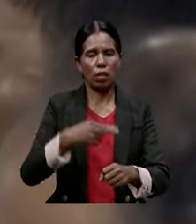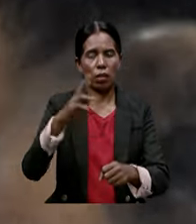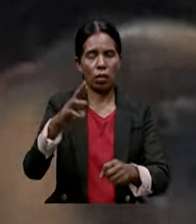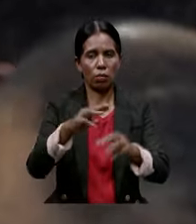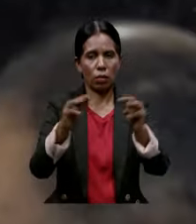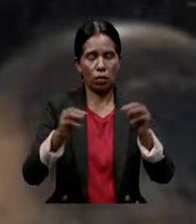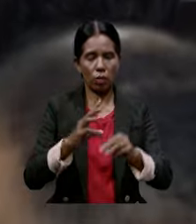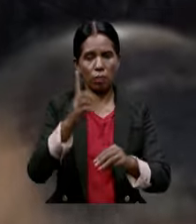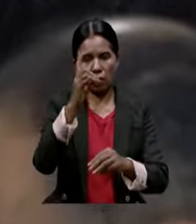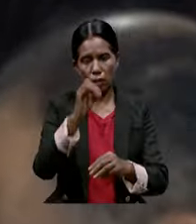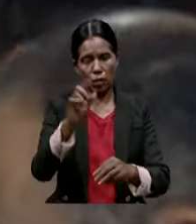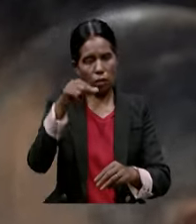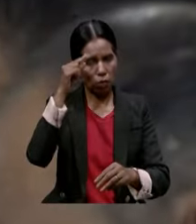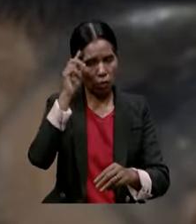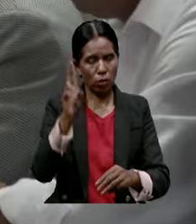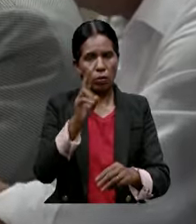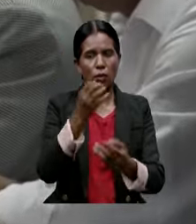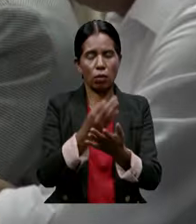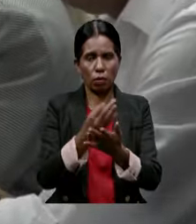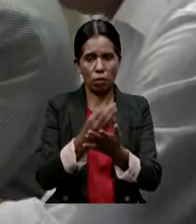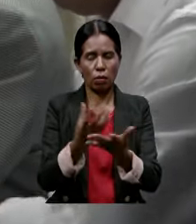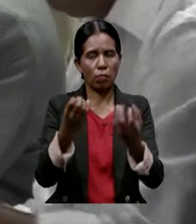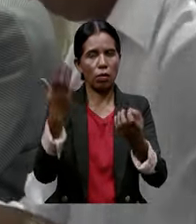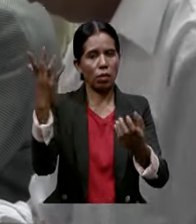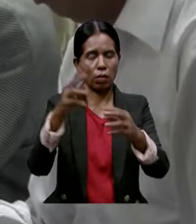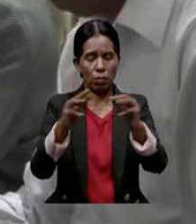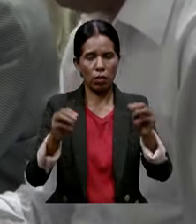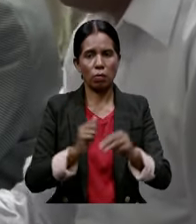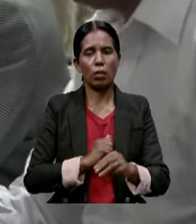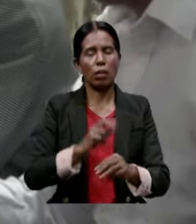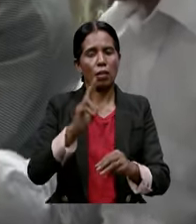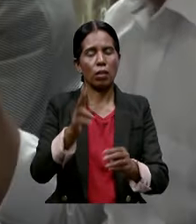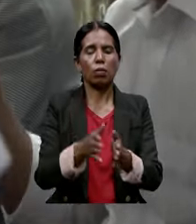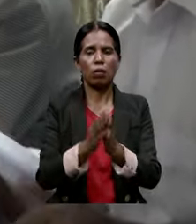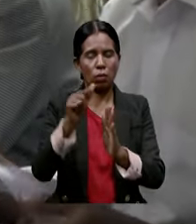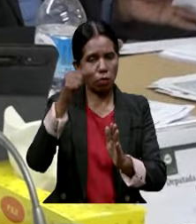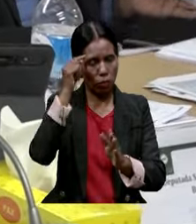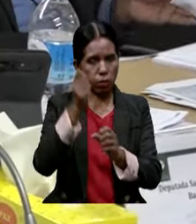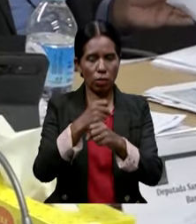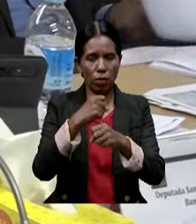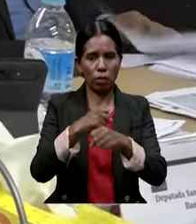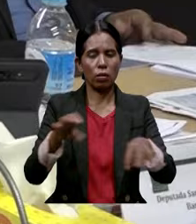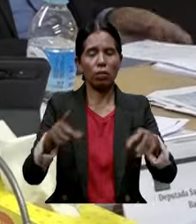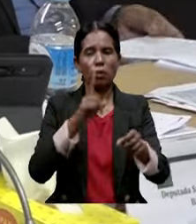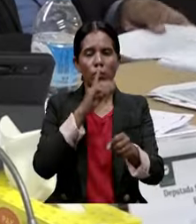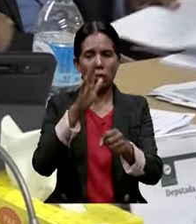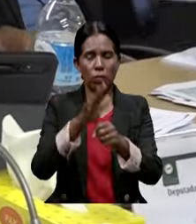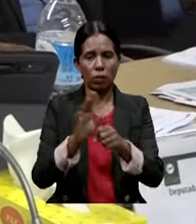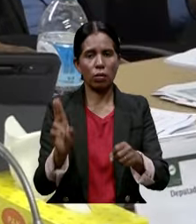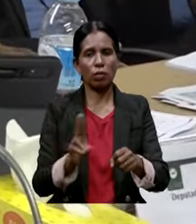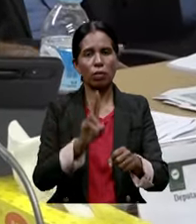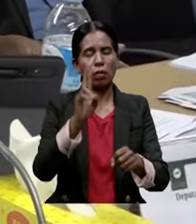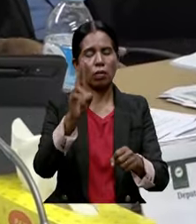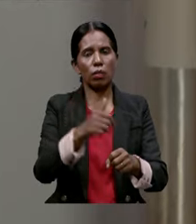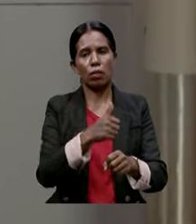dele. Tama governo anterior gasta ona osambara que município eleu, no ne russo governo atualiza compromisso cidade universitária antes